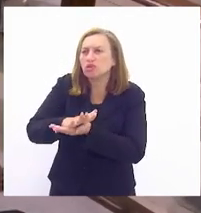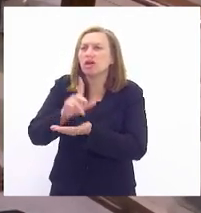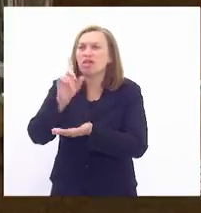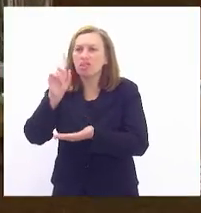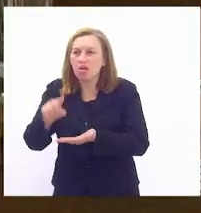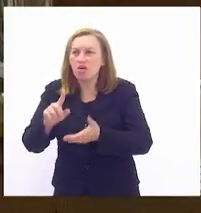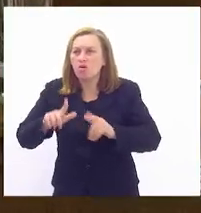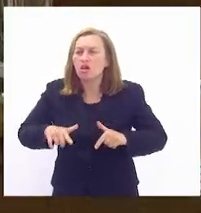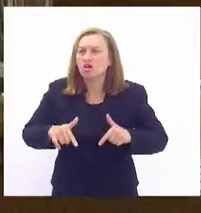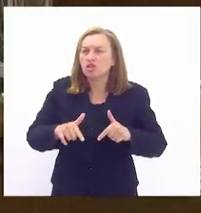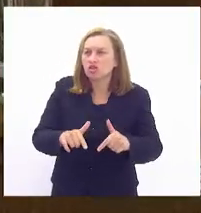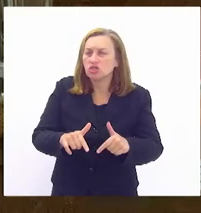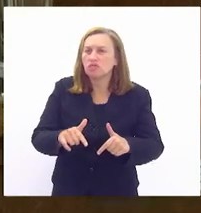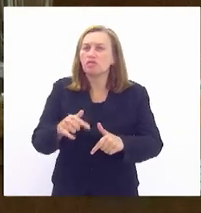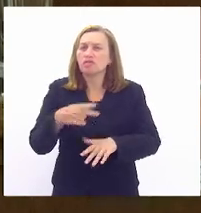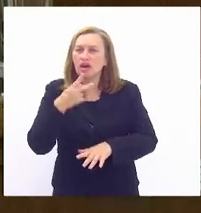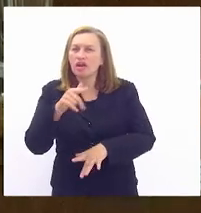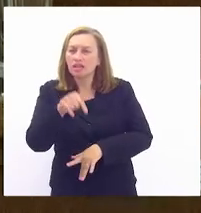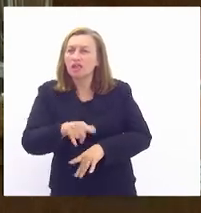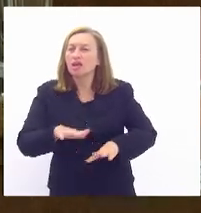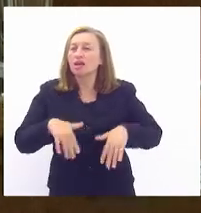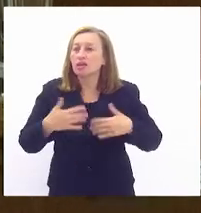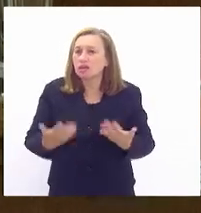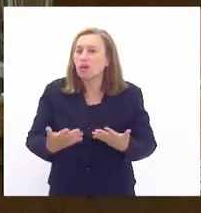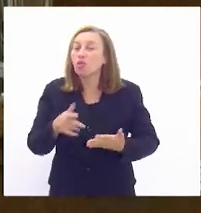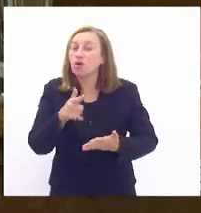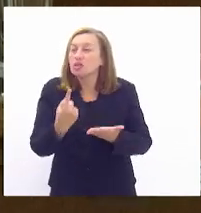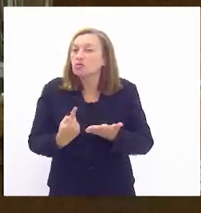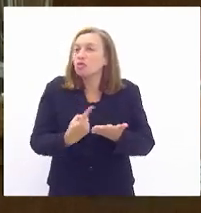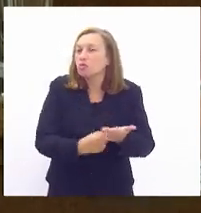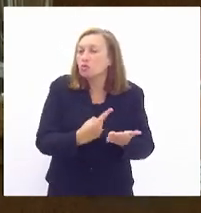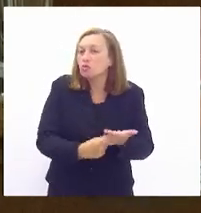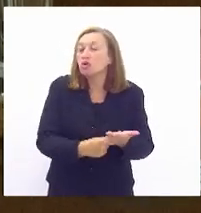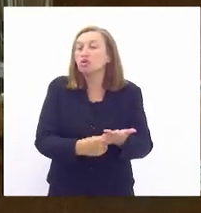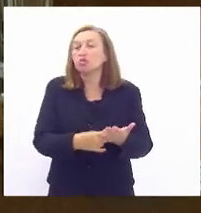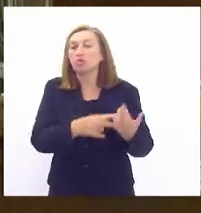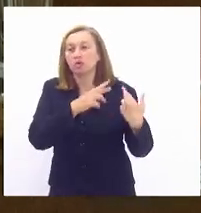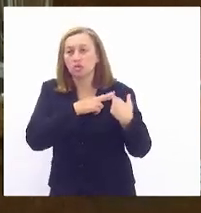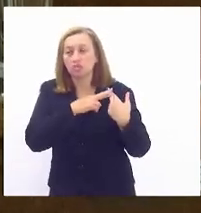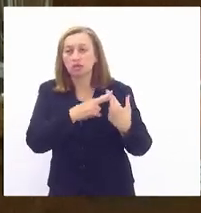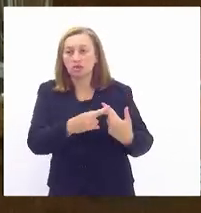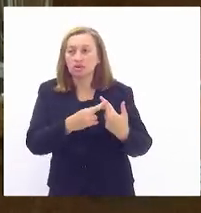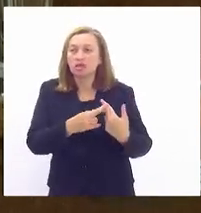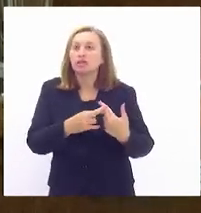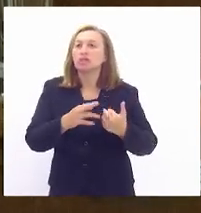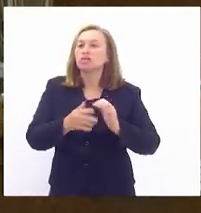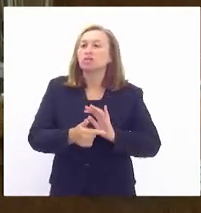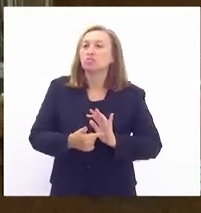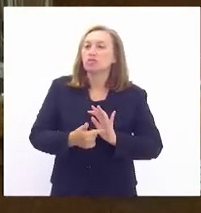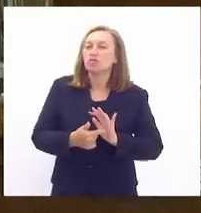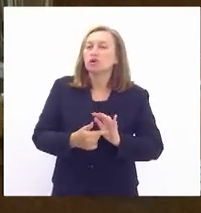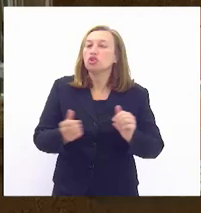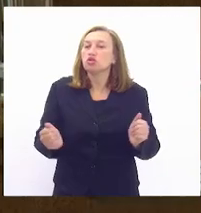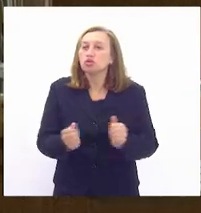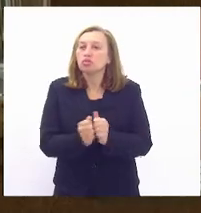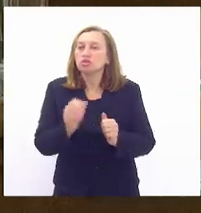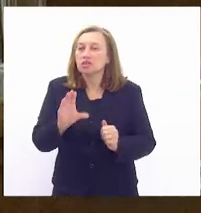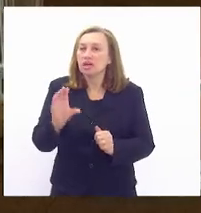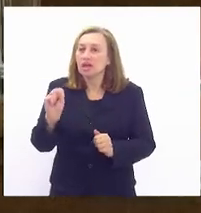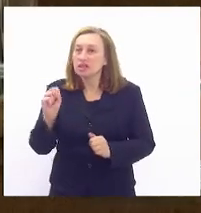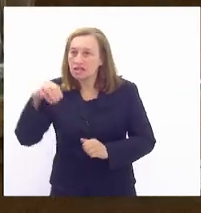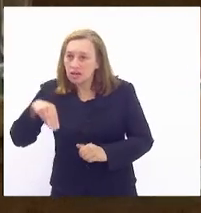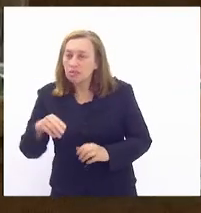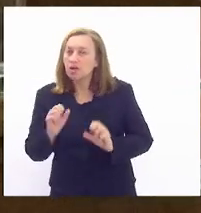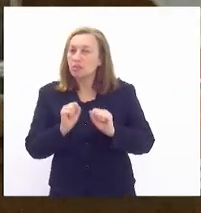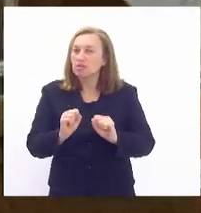ações que foram aqui colocadas. Então, esse compromisso eu assumo de levar, né, junto à CSN que a gente possa